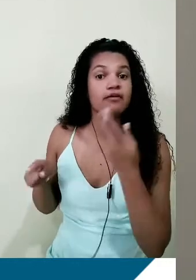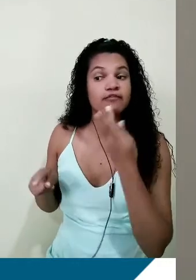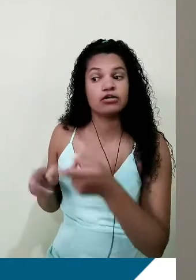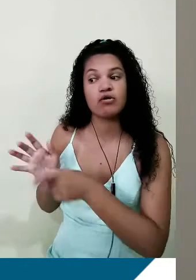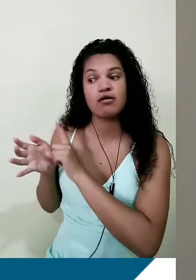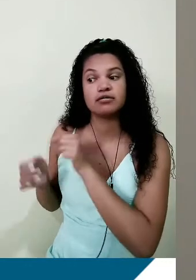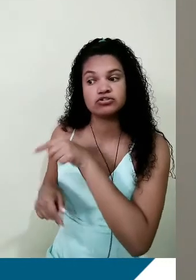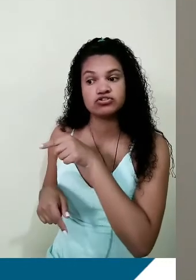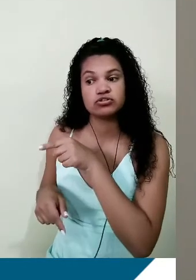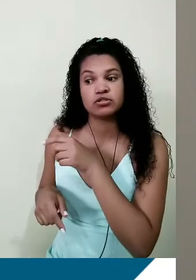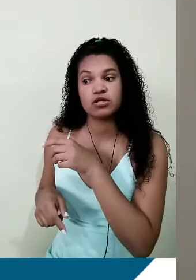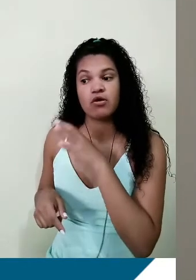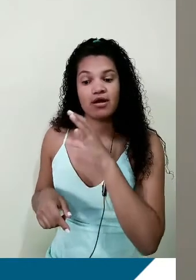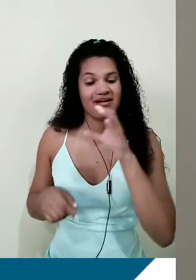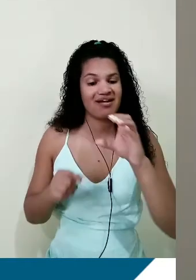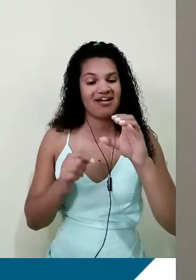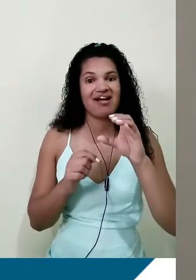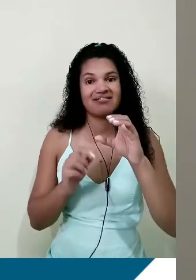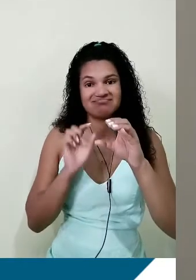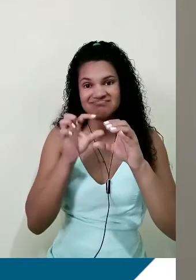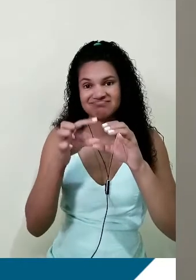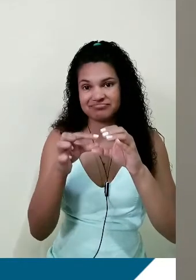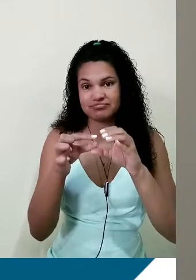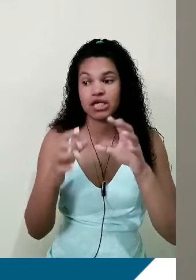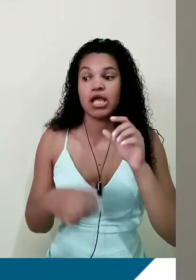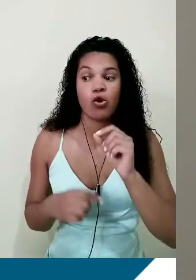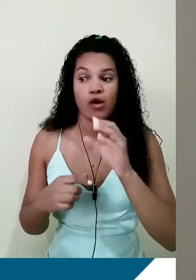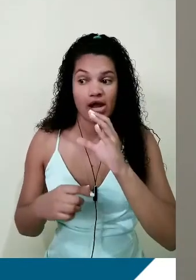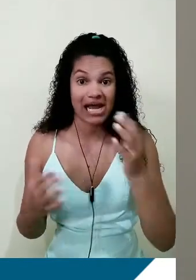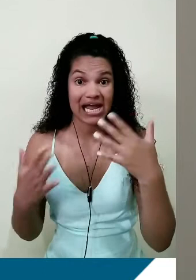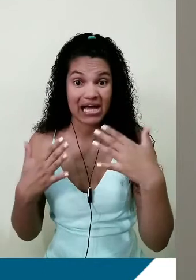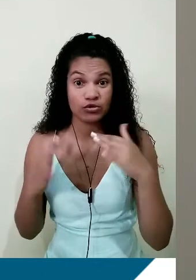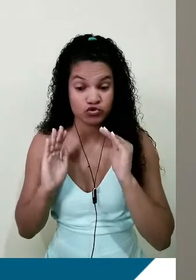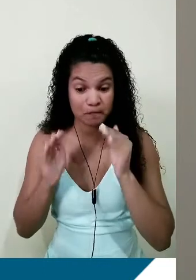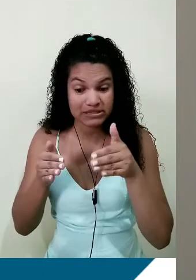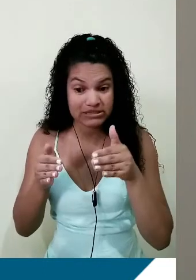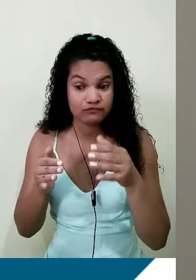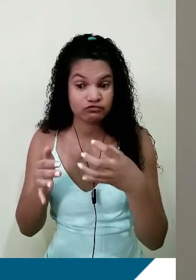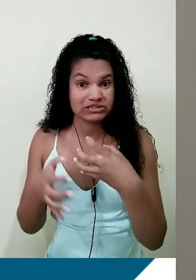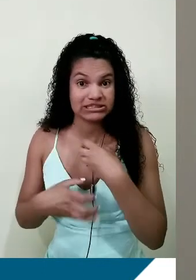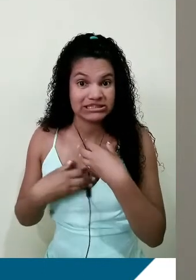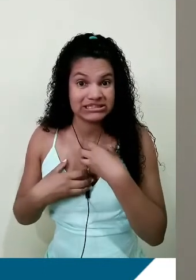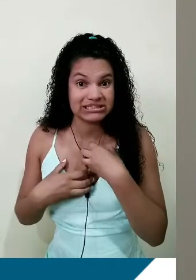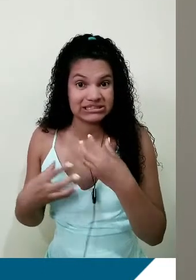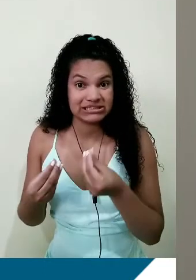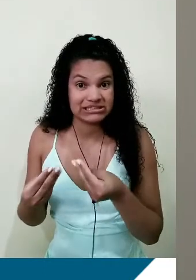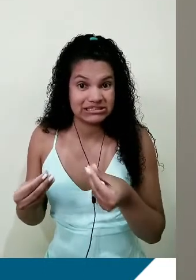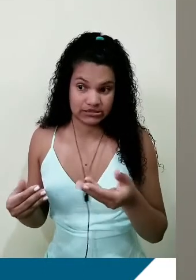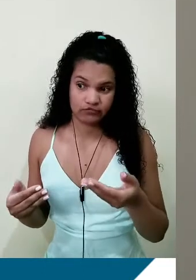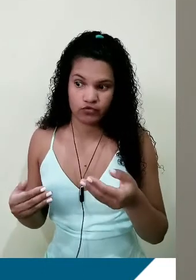específico sensível, que é quanto maior o calor específico sensível, mais